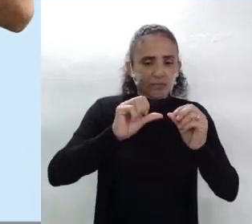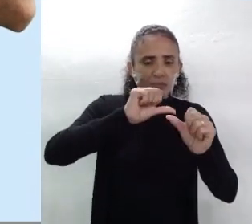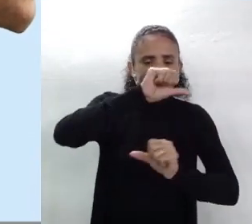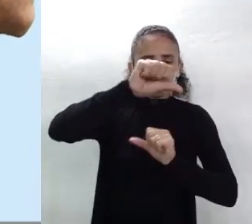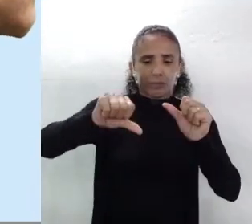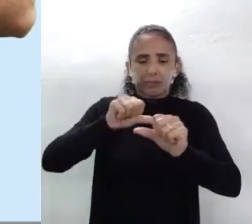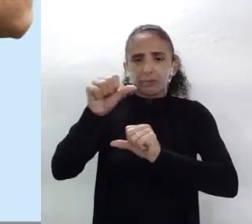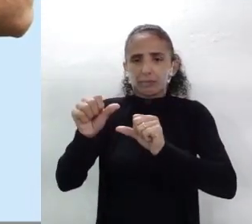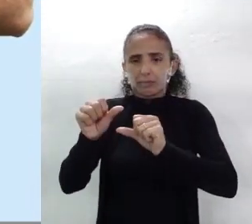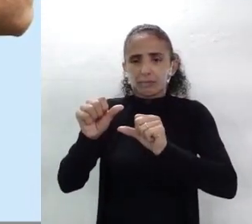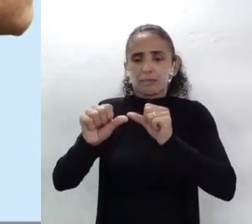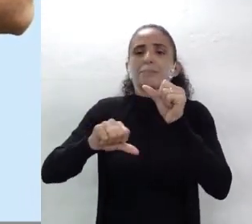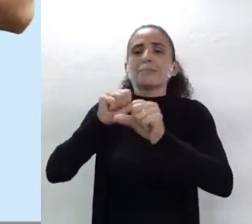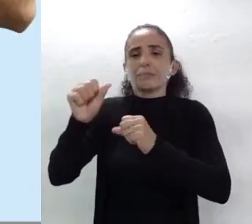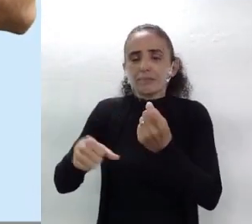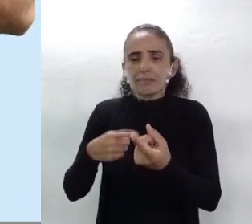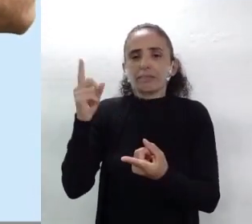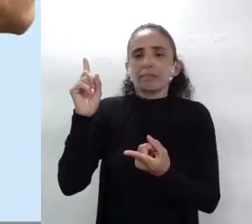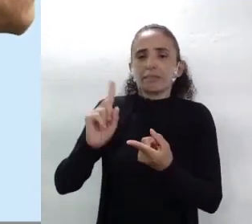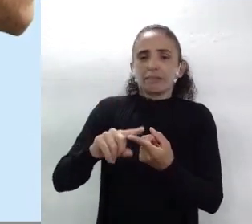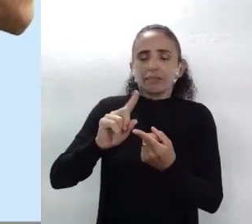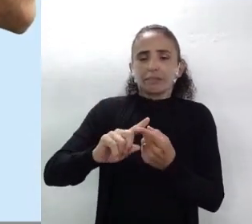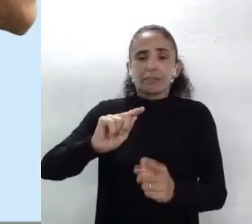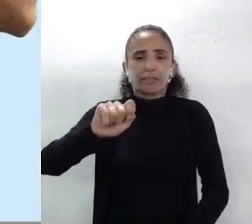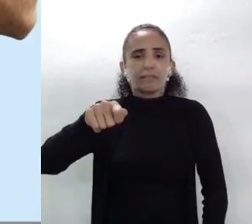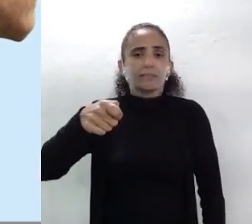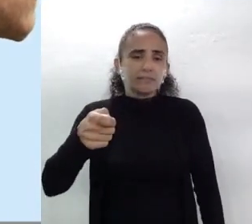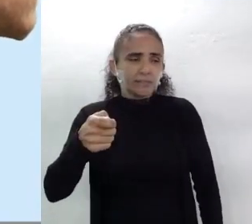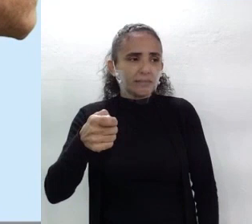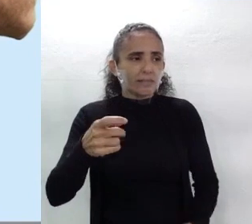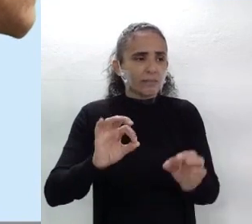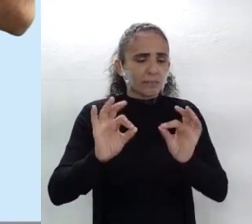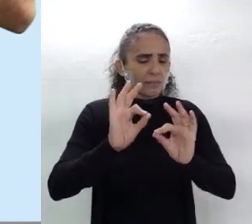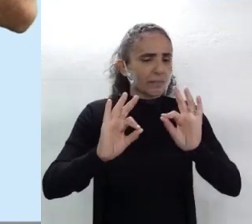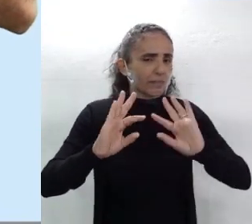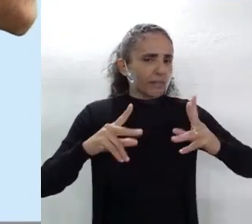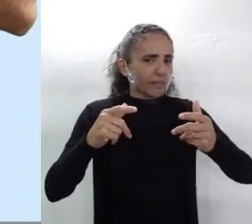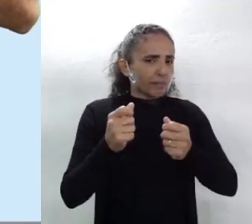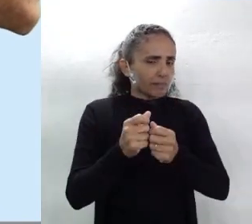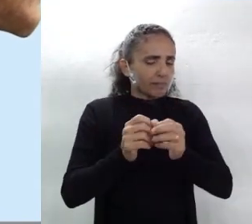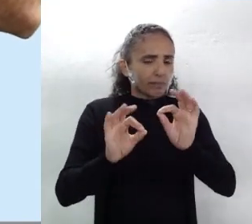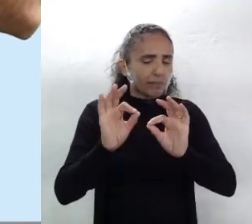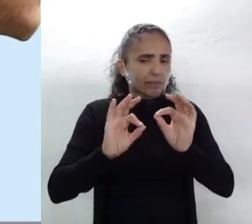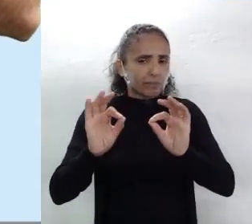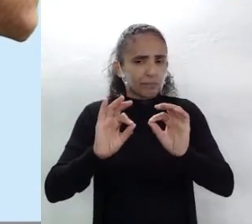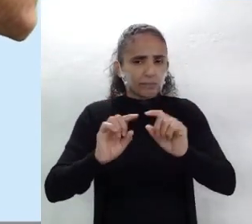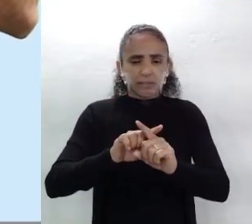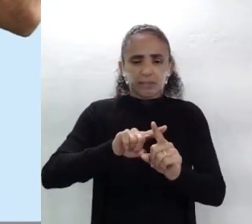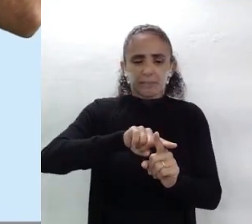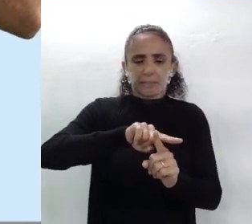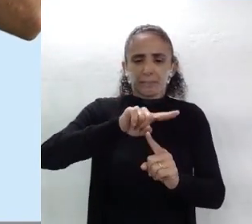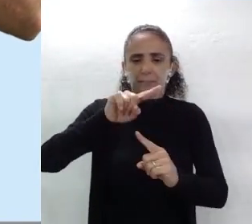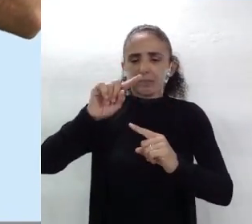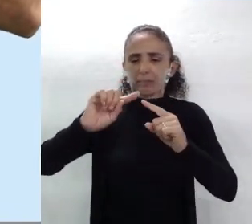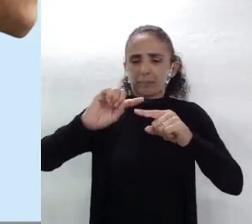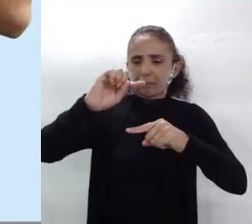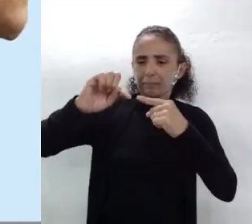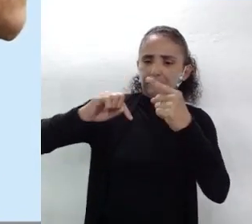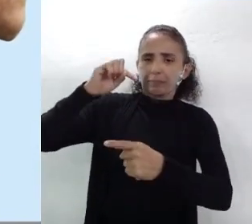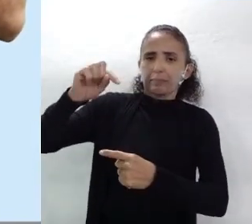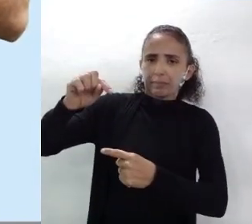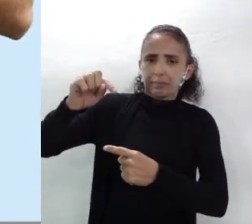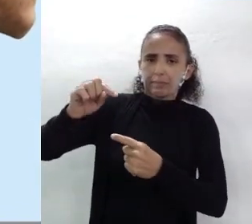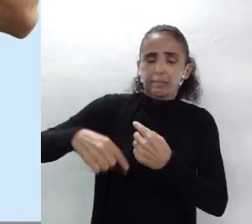lado, muda de sinal. Isso quer dizer, quando muda de lado, a gente realiza a operação inversa. Se é mais,